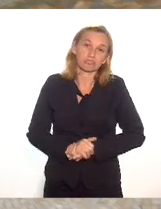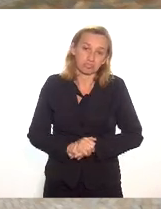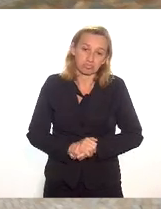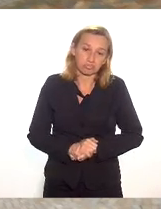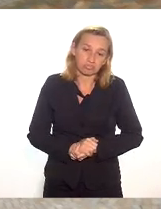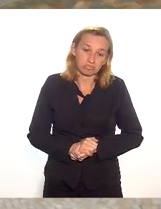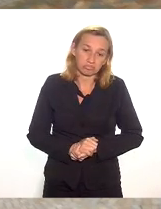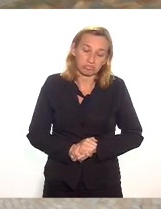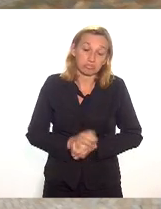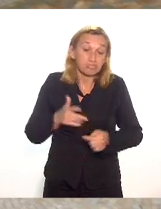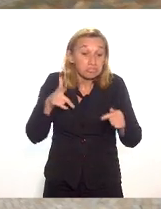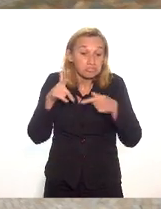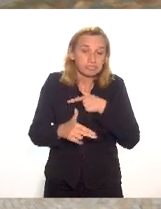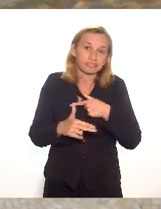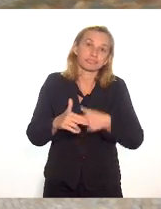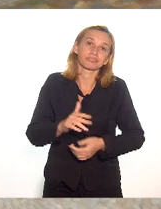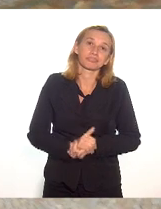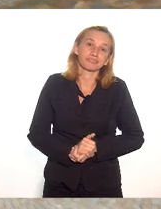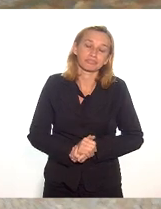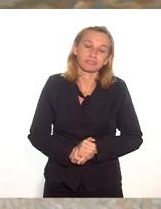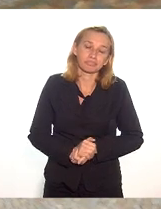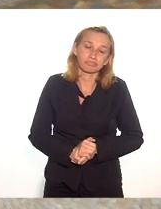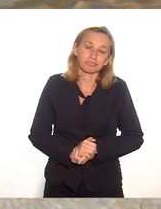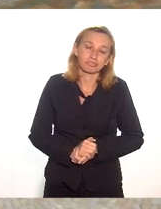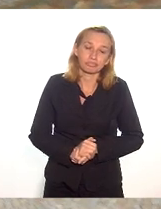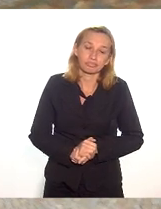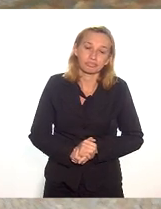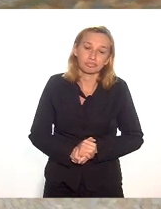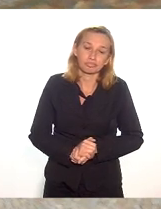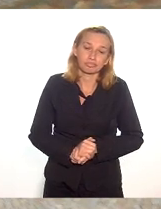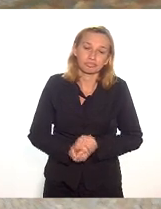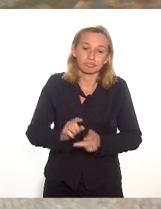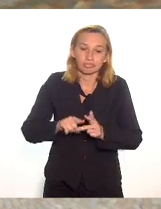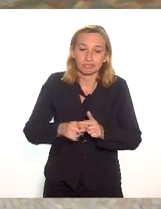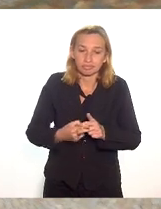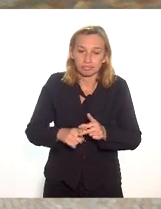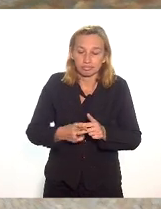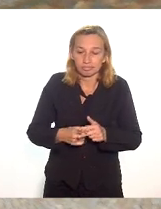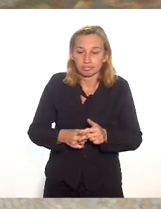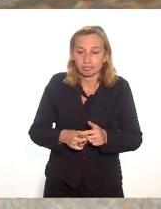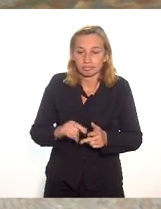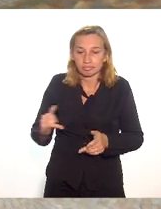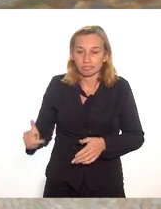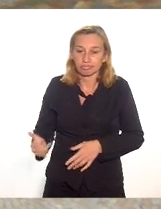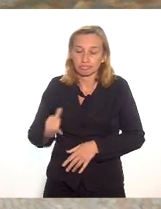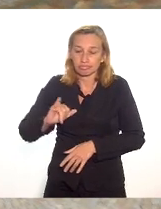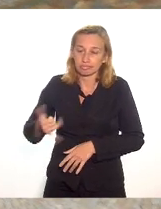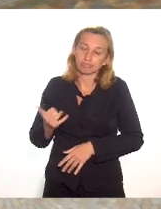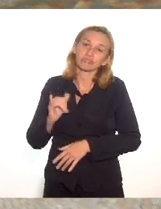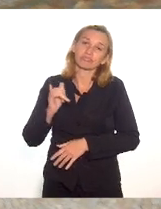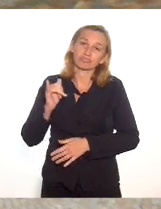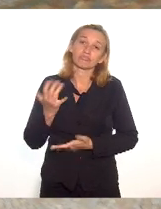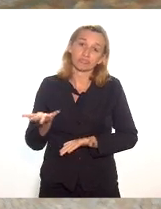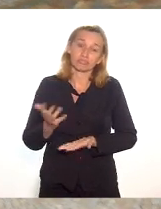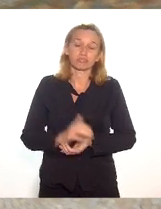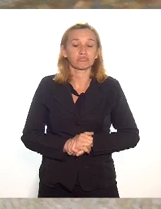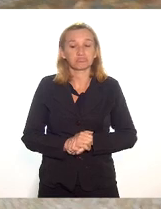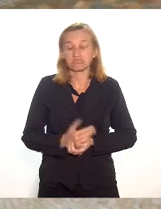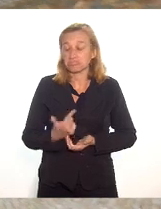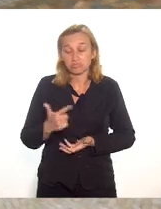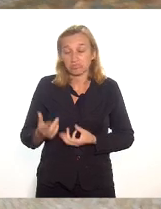de impedir, pelo menos, o reajuste da inflação. Não